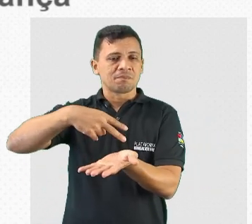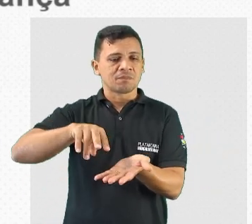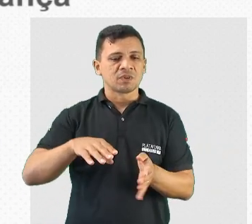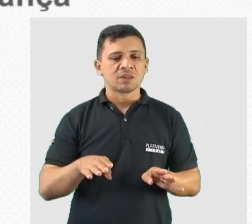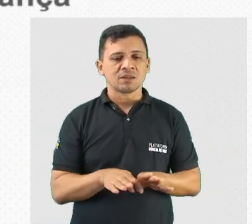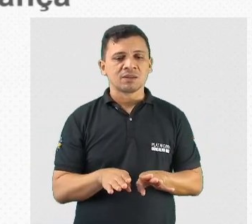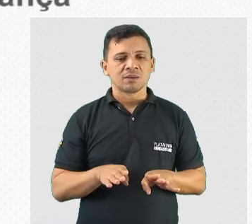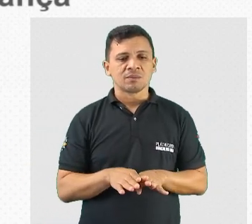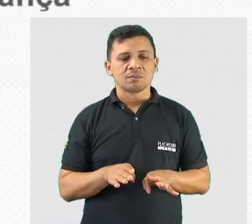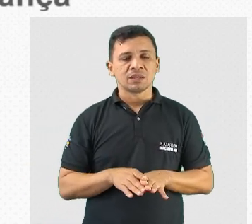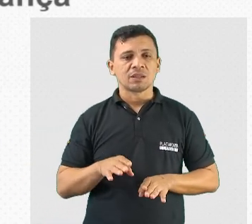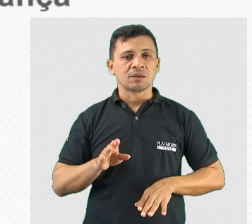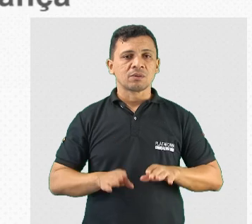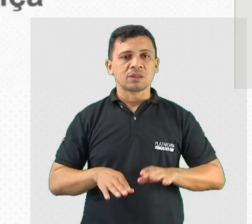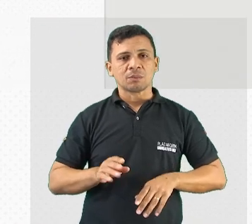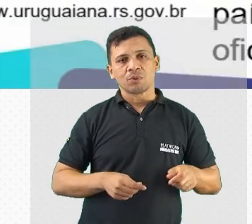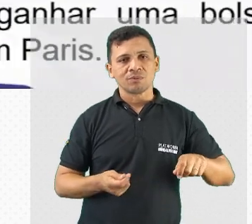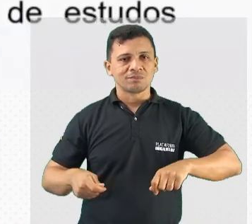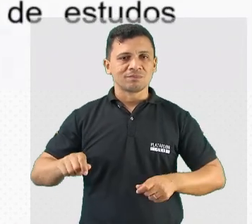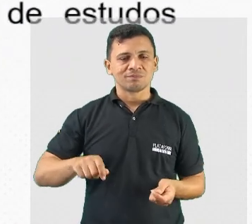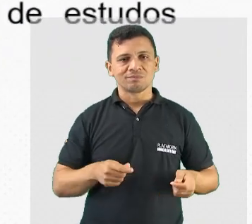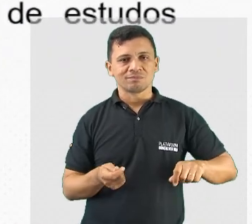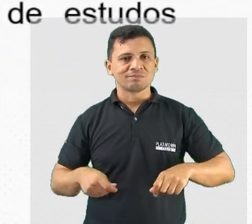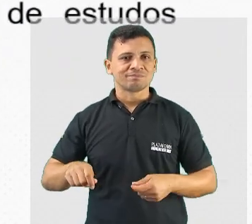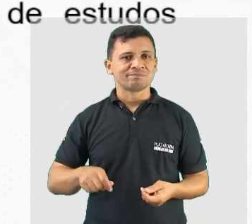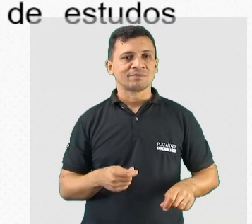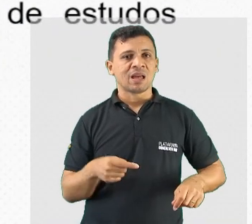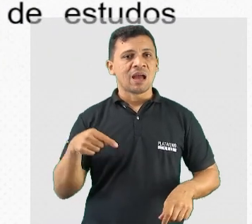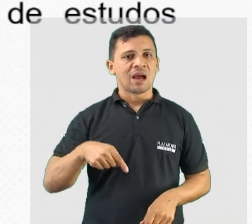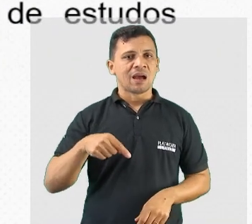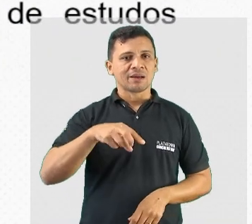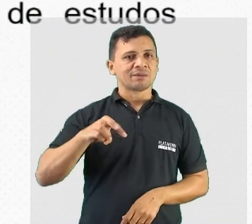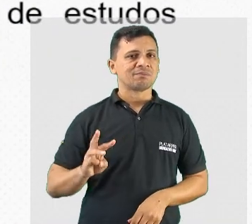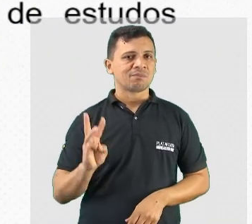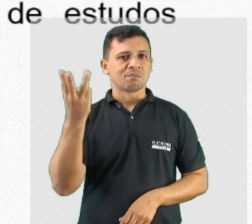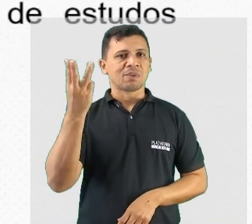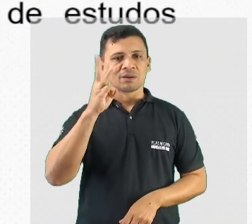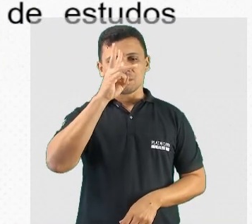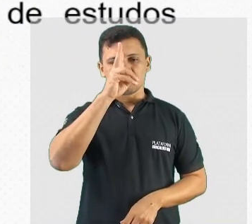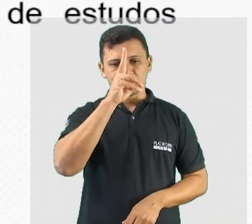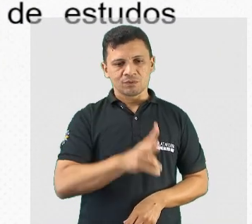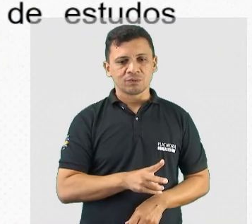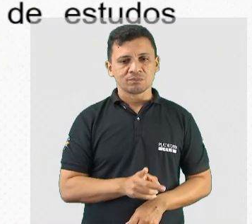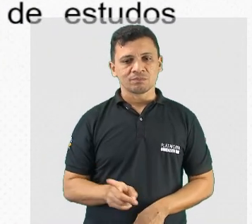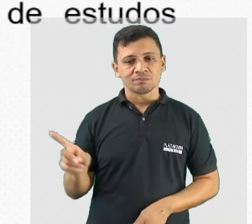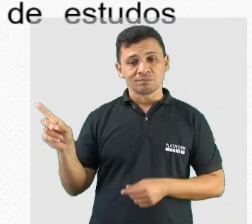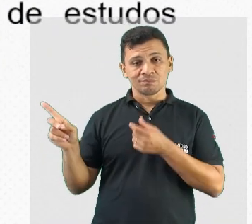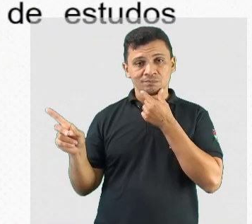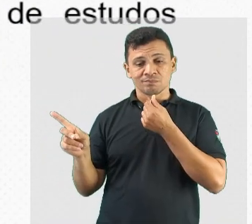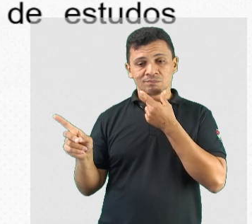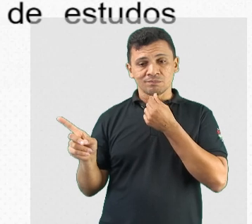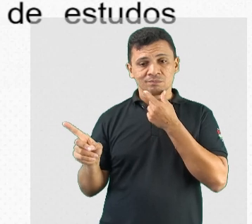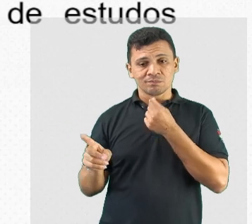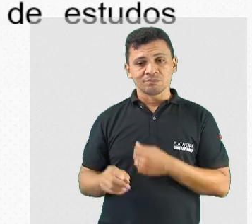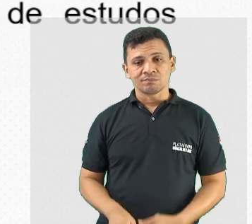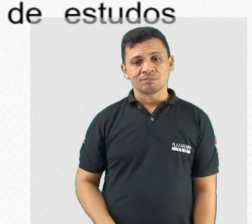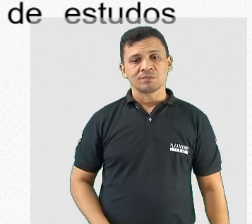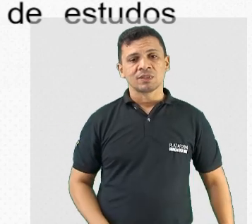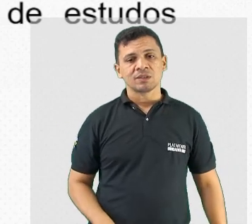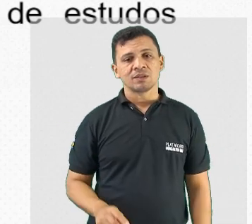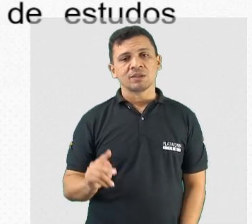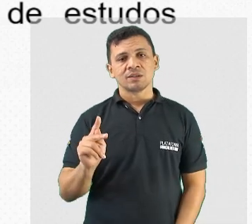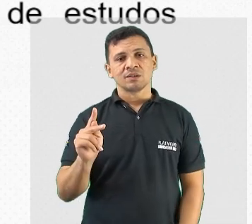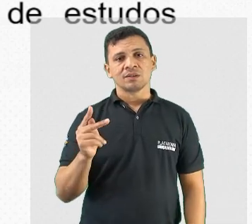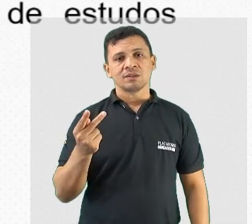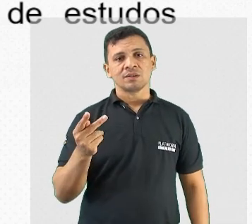falei para vocês, que é o tambor de crioula, que aqui no Maranhão é muito forte. Não dá para deixar de falar desta figura, Henrique Alves de